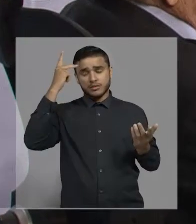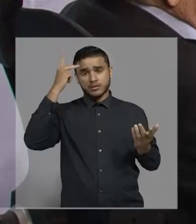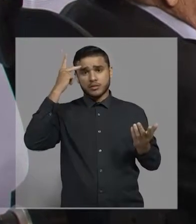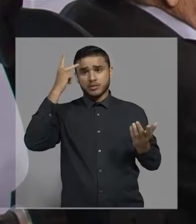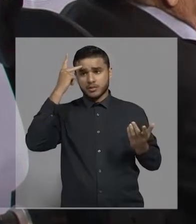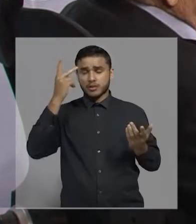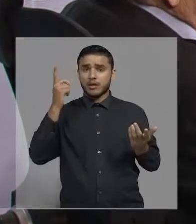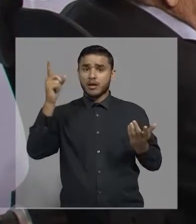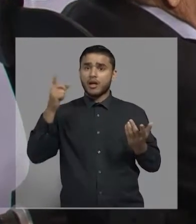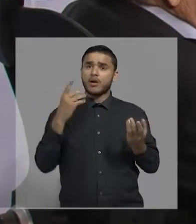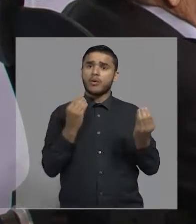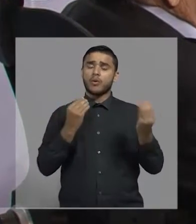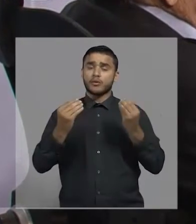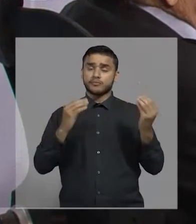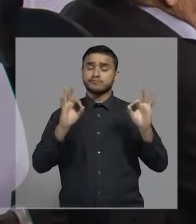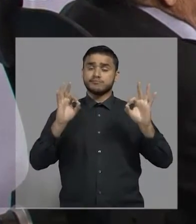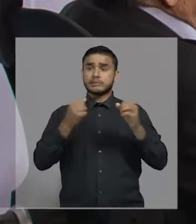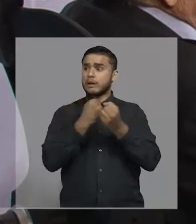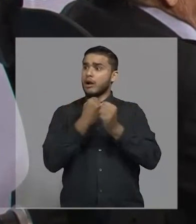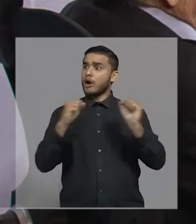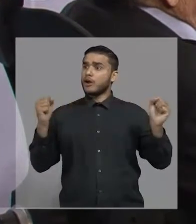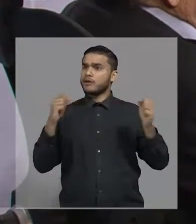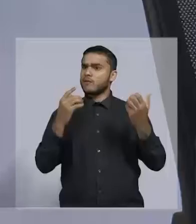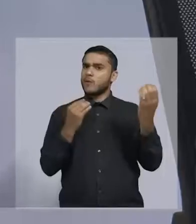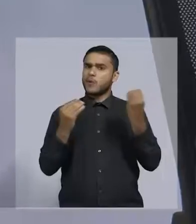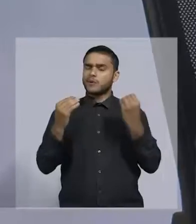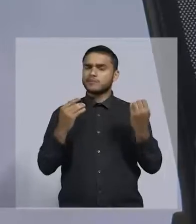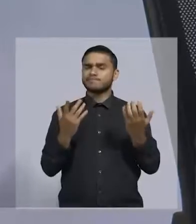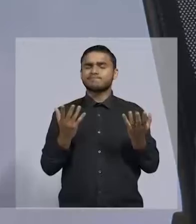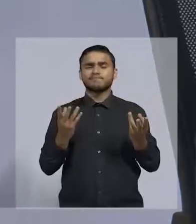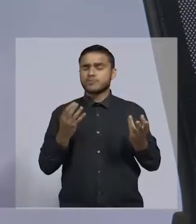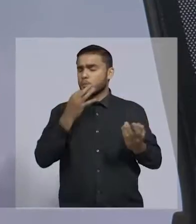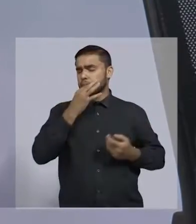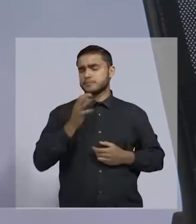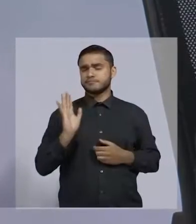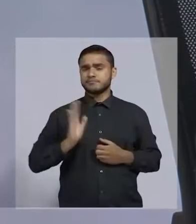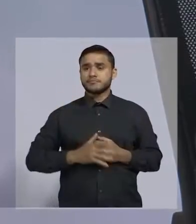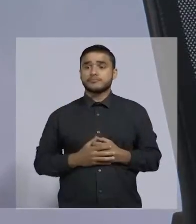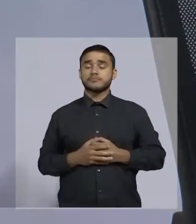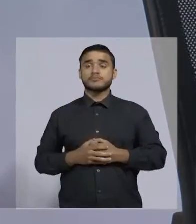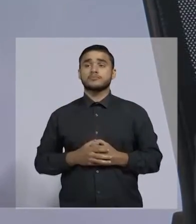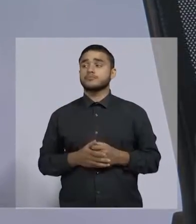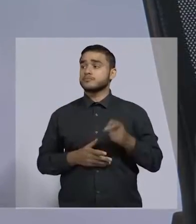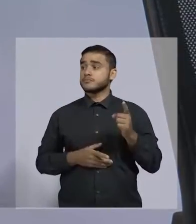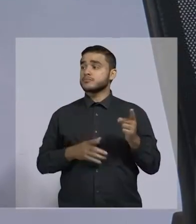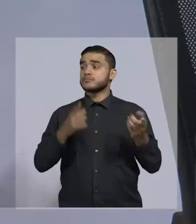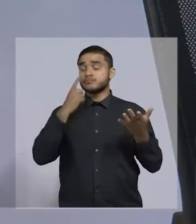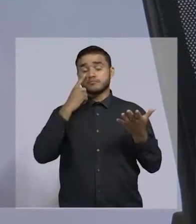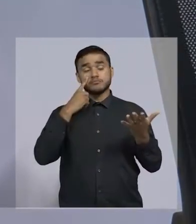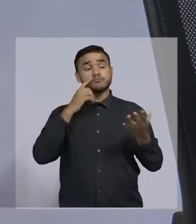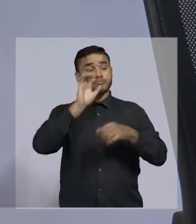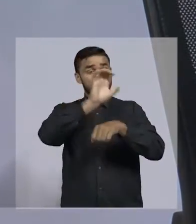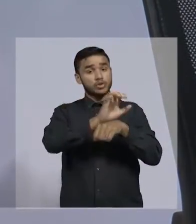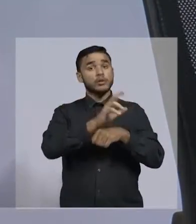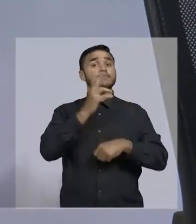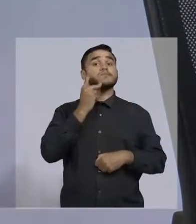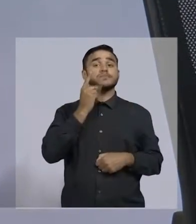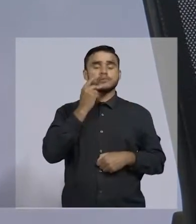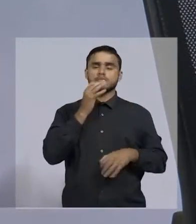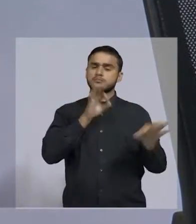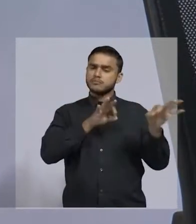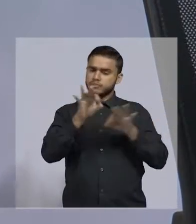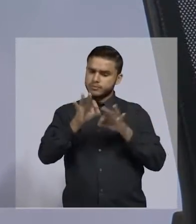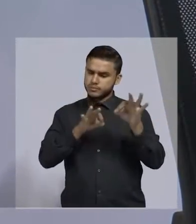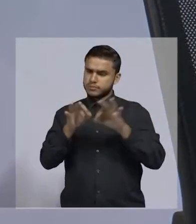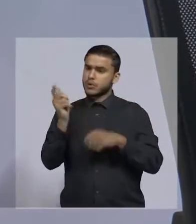Brasil. Então eu não vou comentar São Paulo. Mas o nosso governador está colhendo os